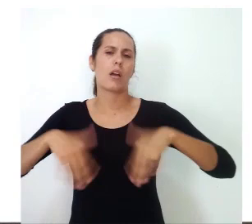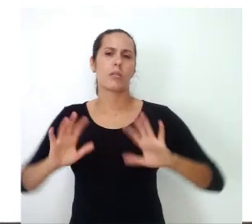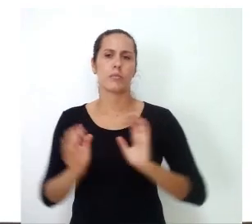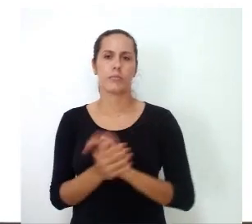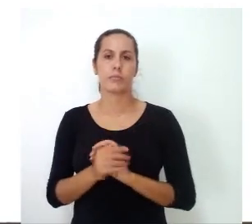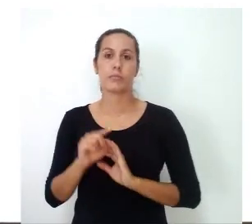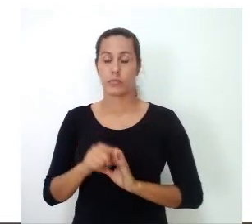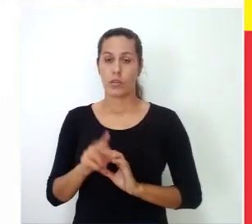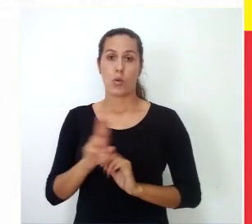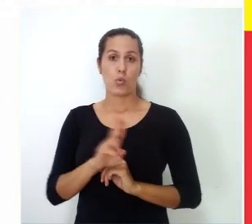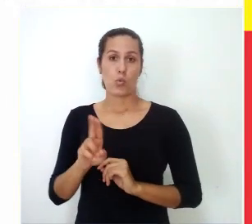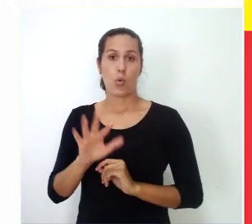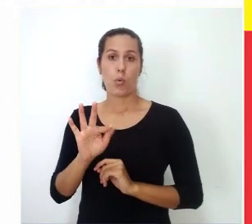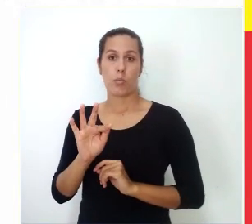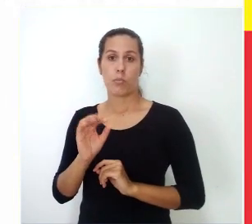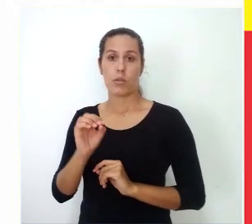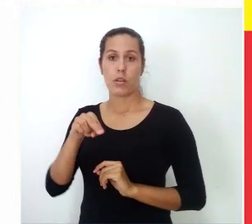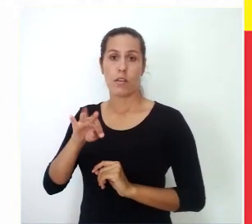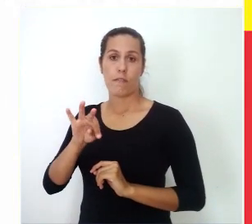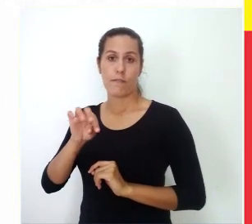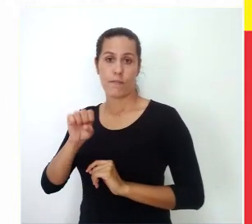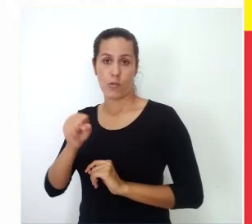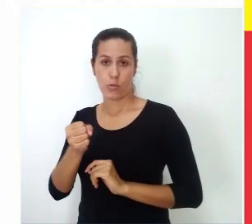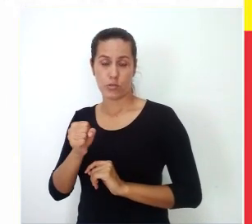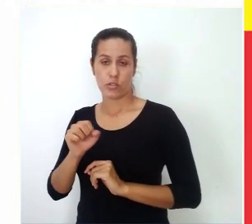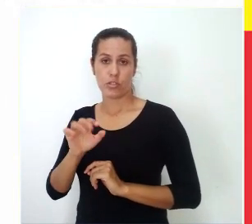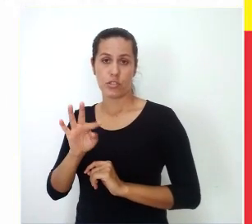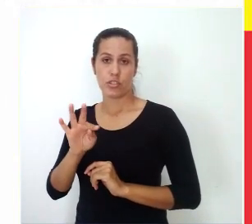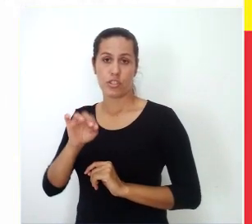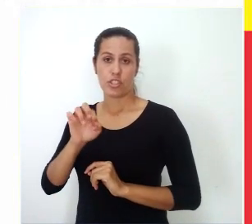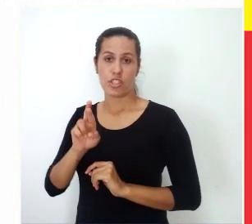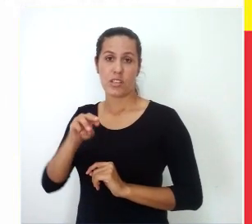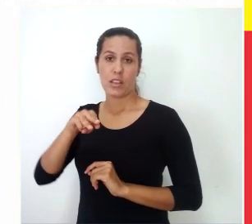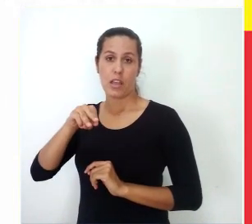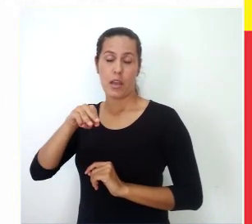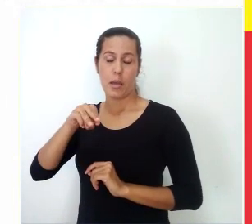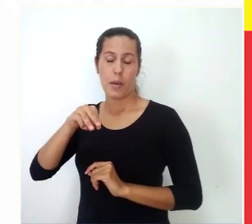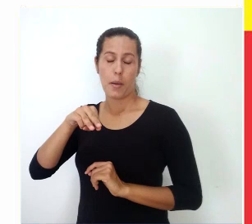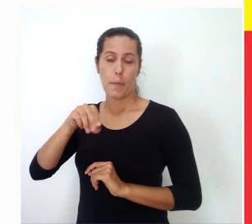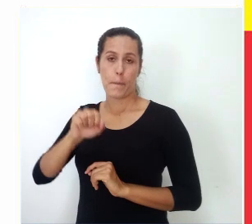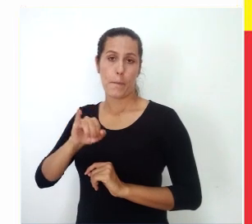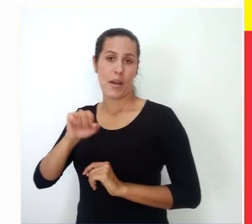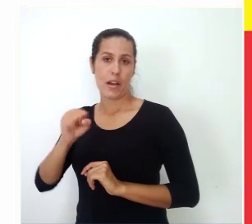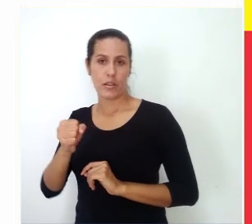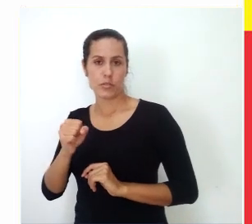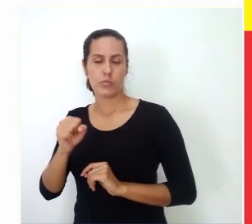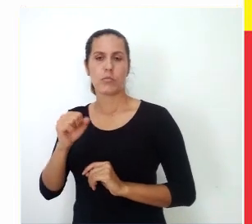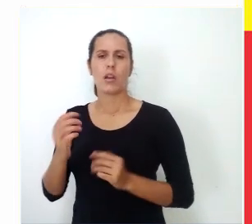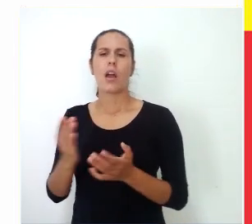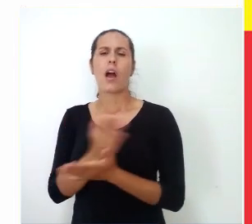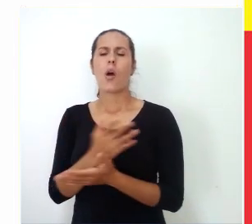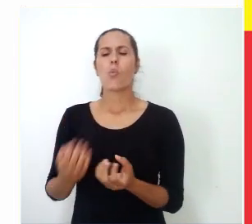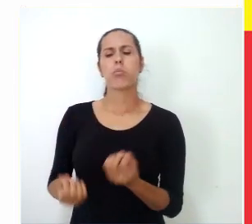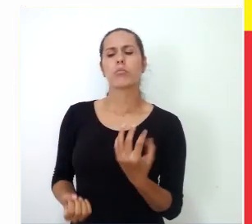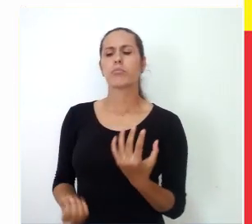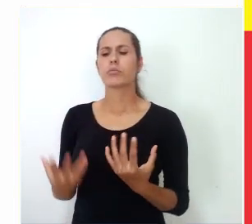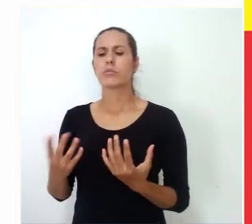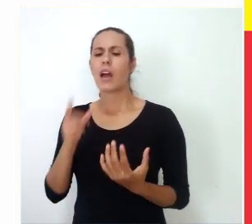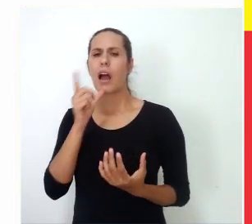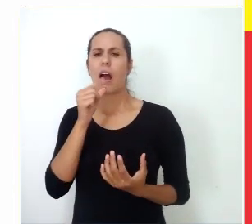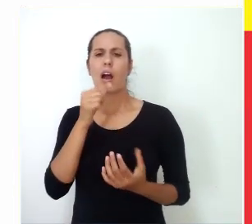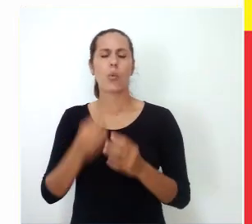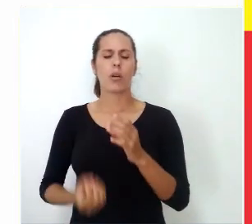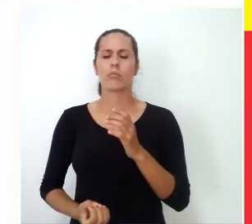fontes termais. Olha a imagem comigo. As fontes termais são nascentes comuns,